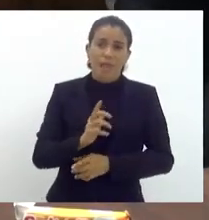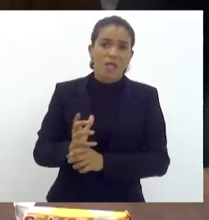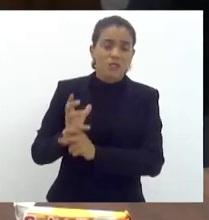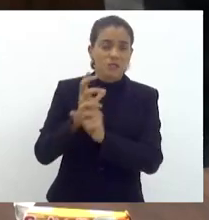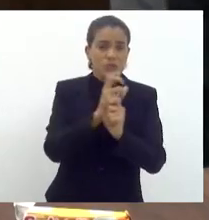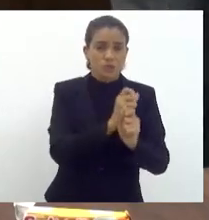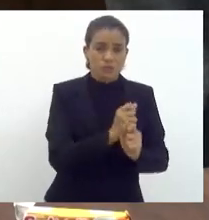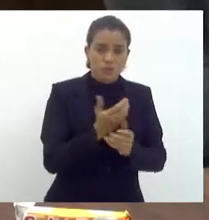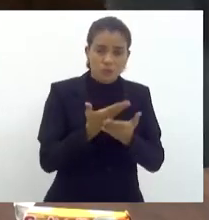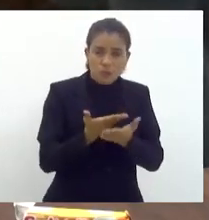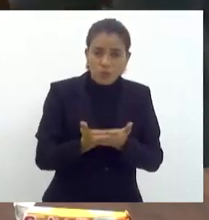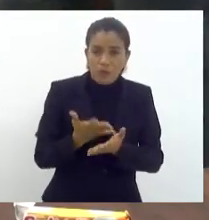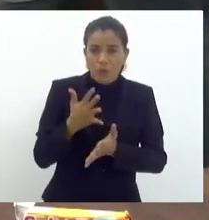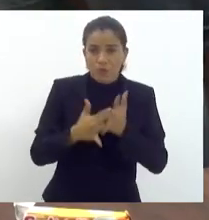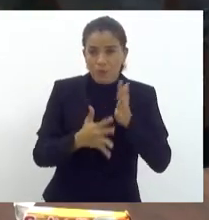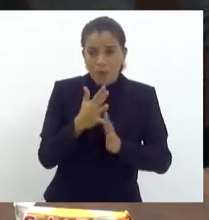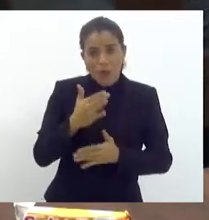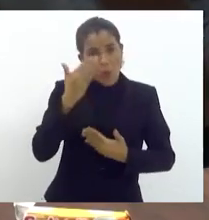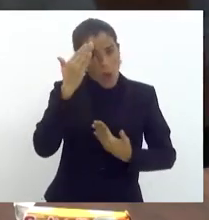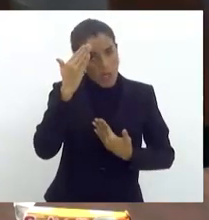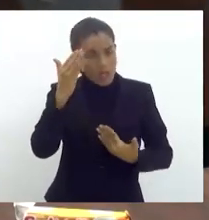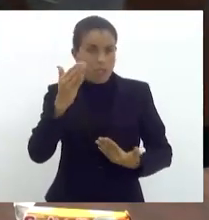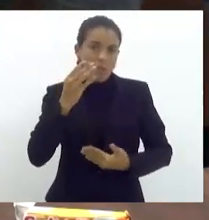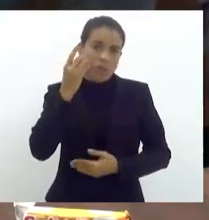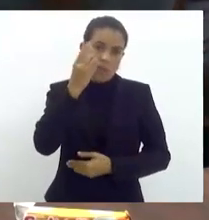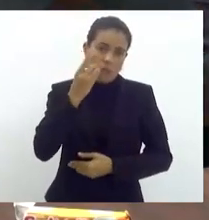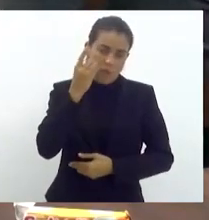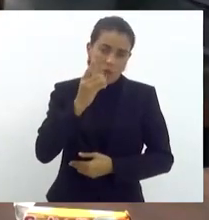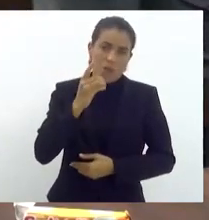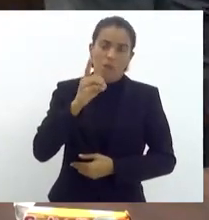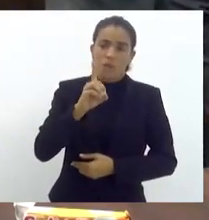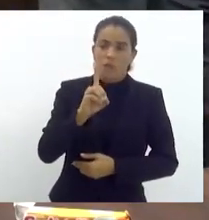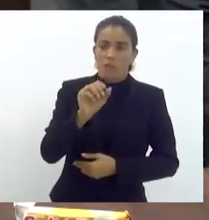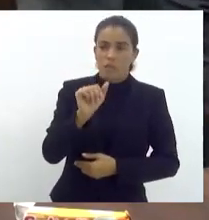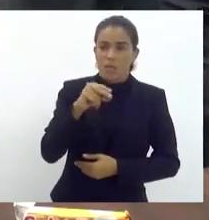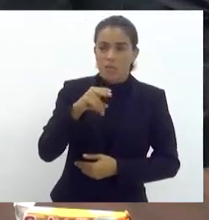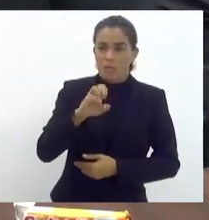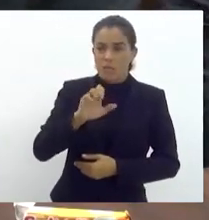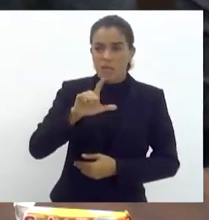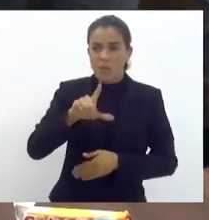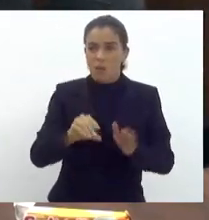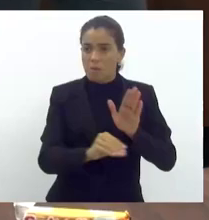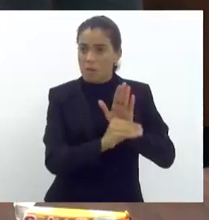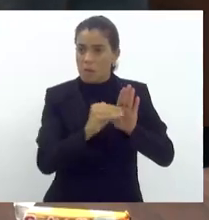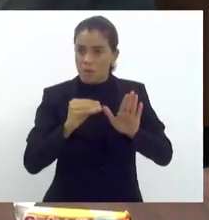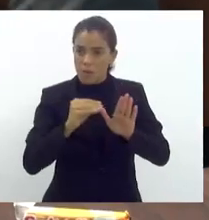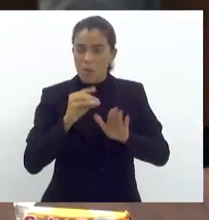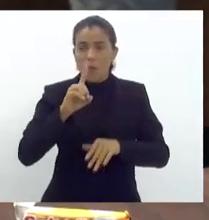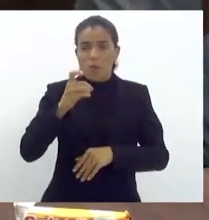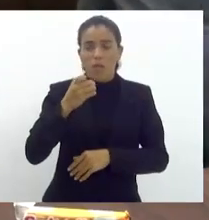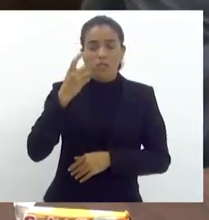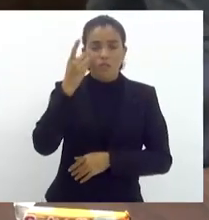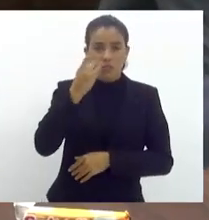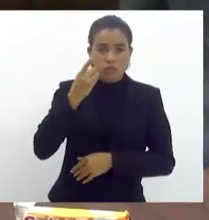de impacto dela agradeço inclusive aqui é o deputado Daniel librelão pela Emenda e ao ex-presidente da comissão de orçamento Marcelo